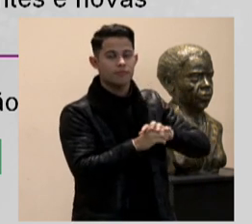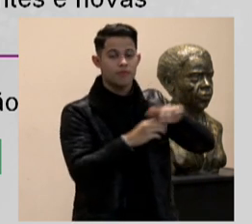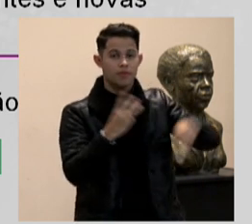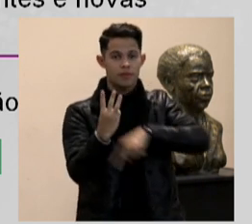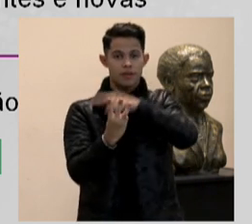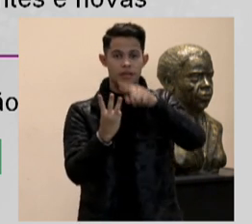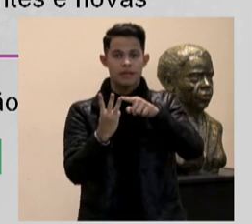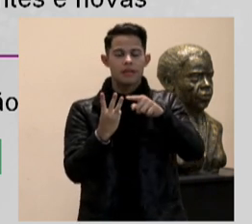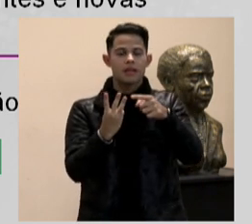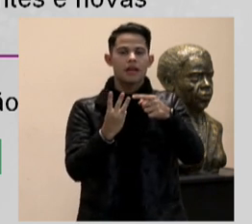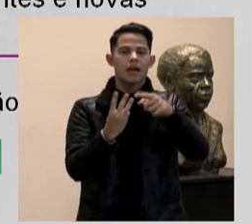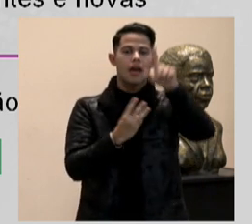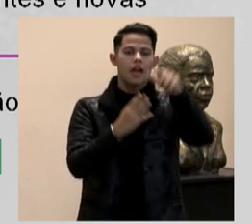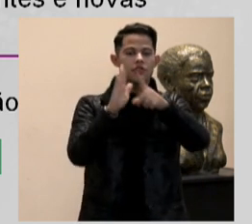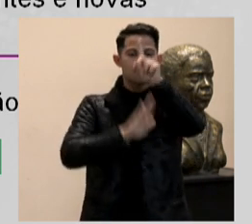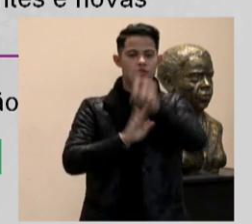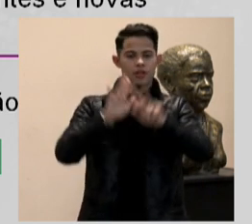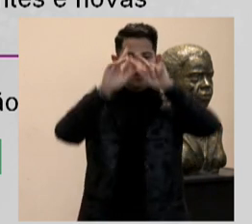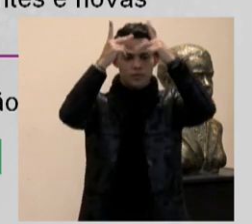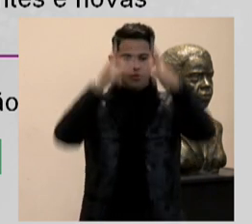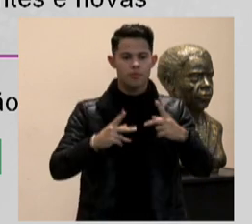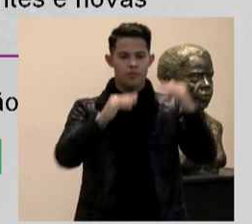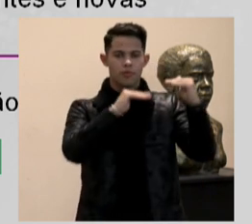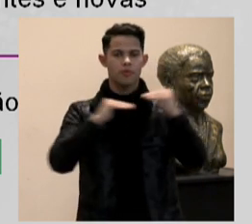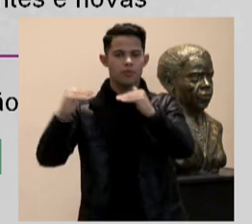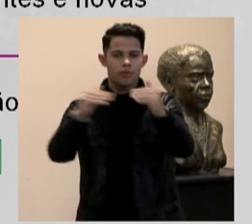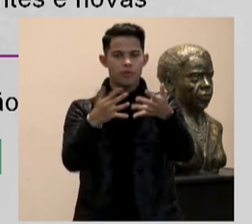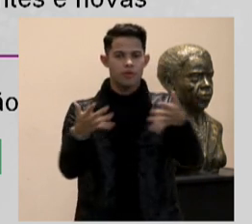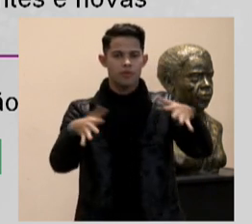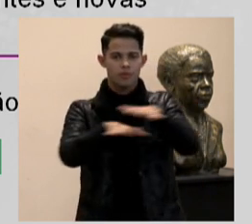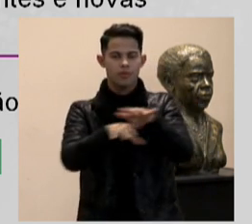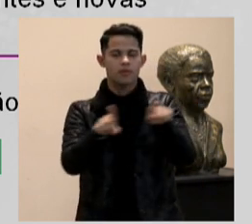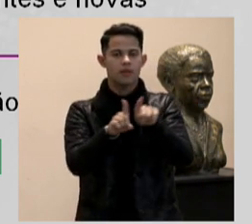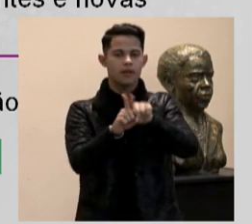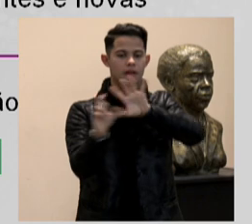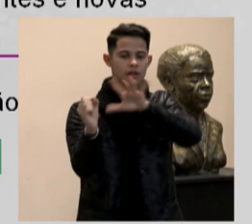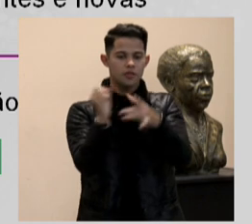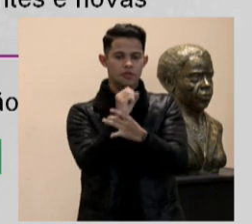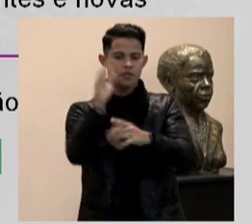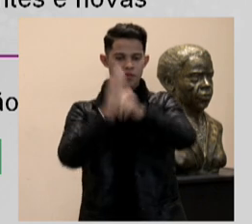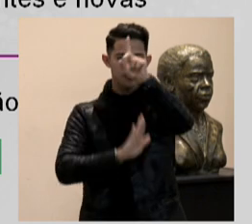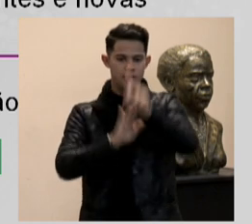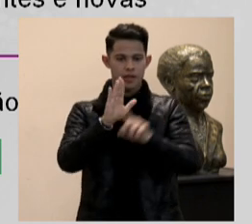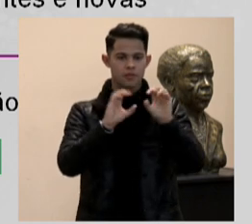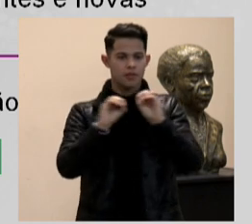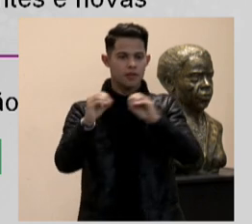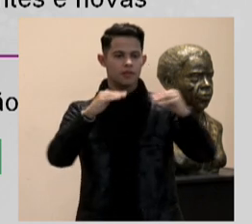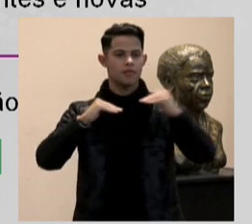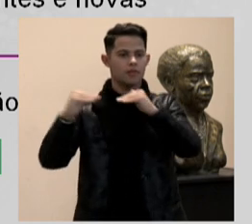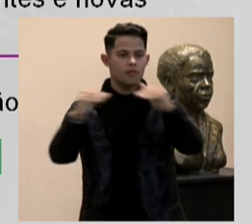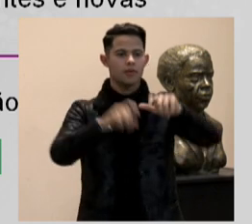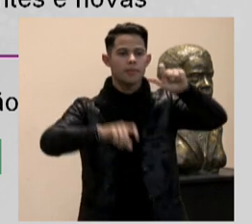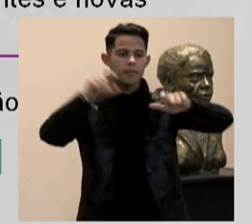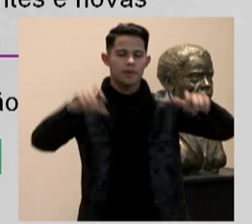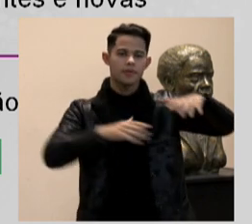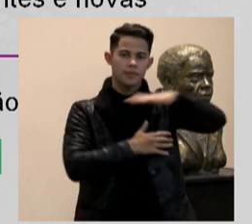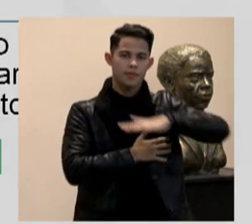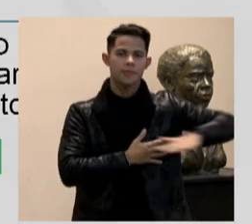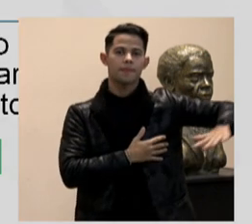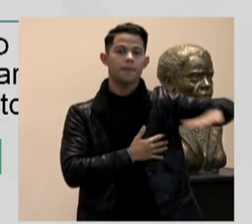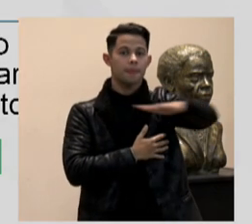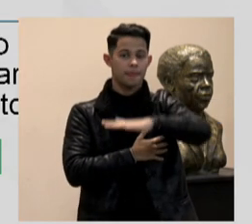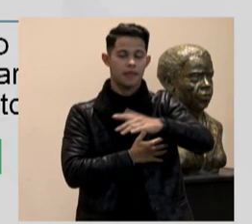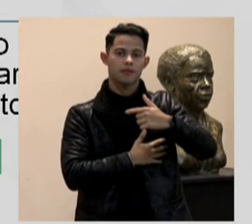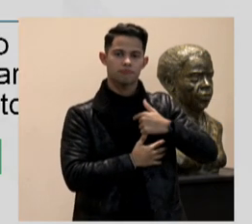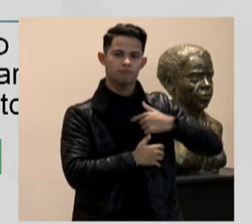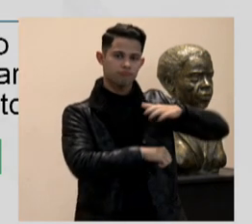inclusão e diversidade, equidade e justiça social na garantia do direito à educação de todos, que foi o eixo que foi coordenado por